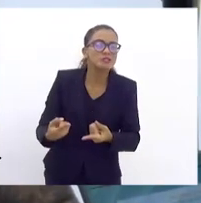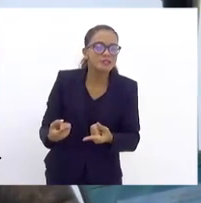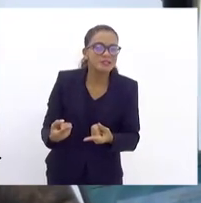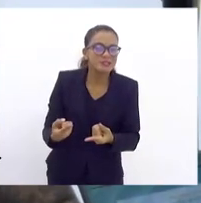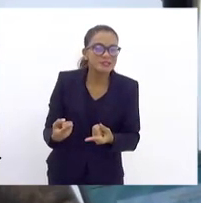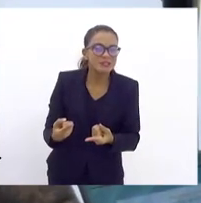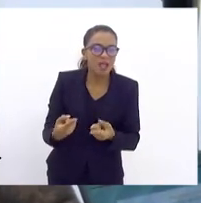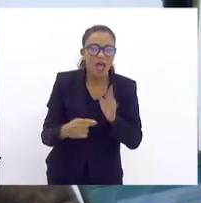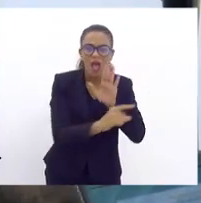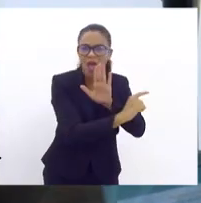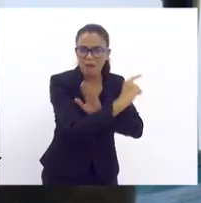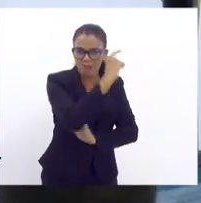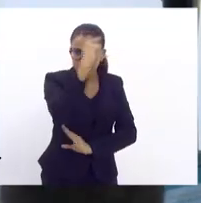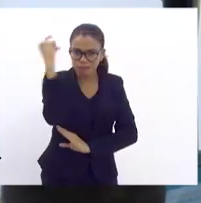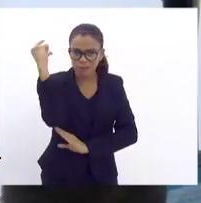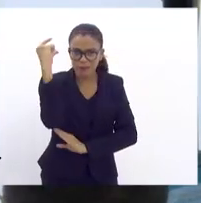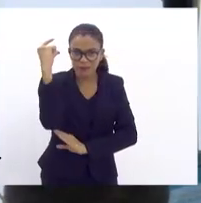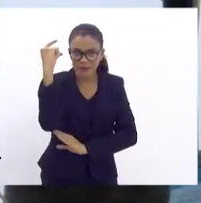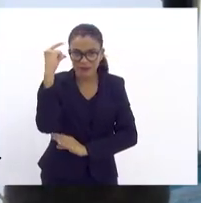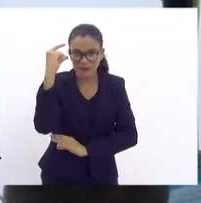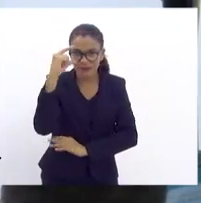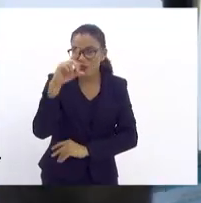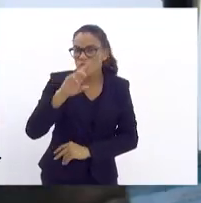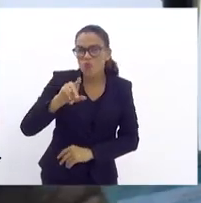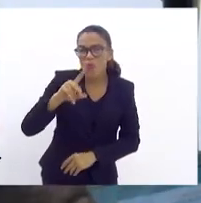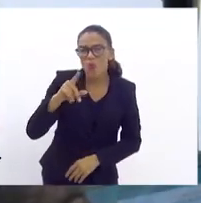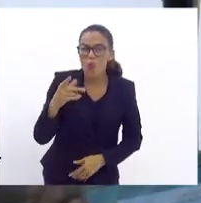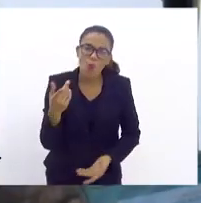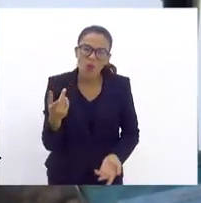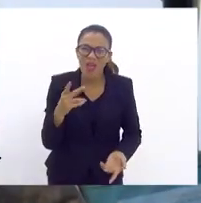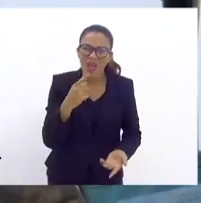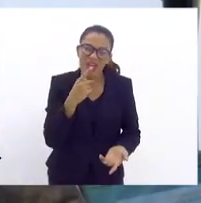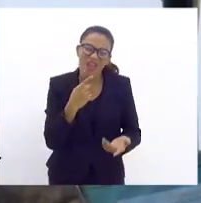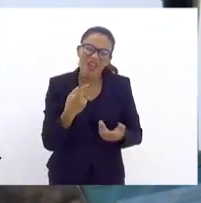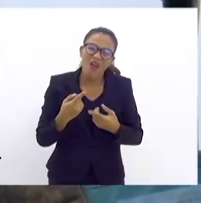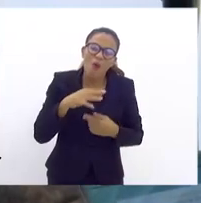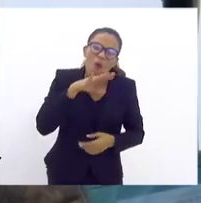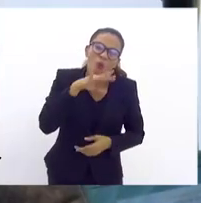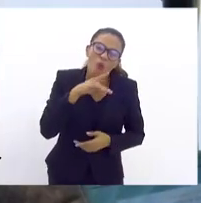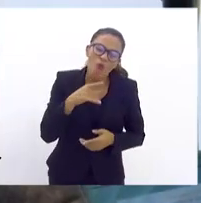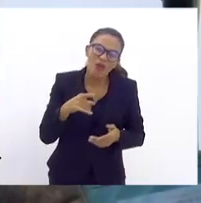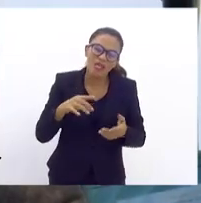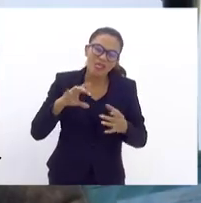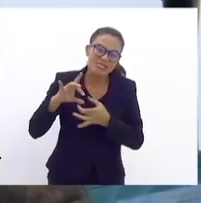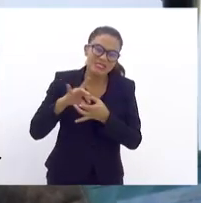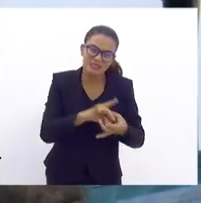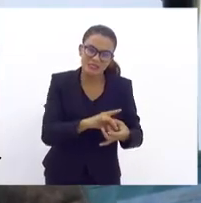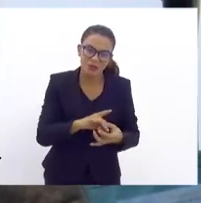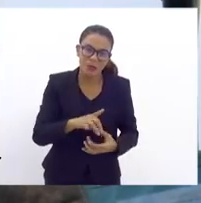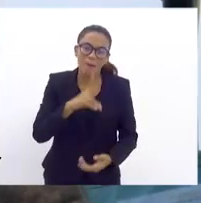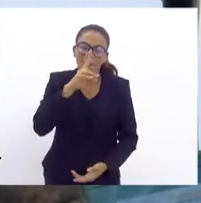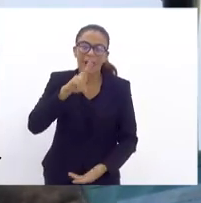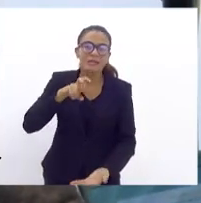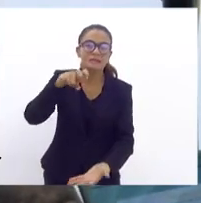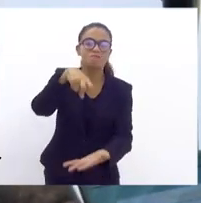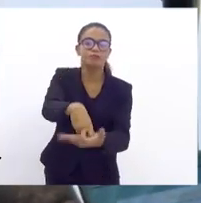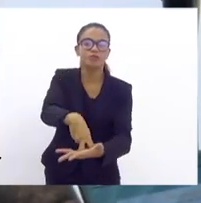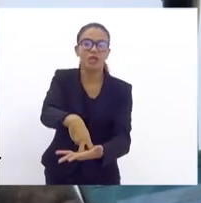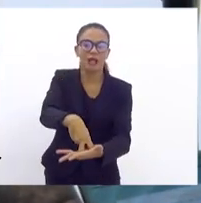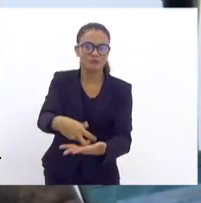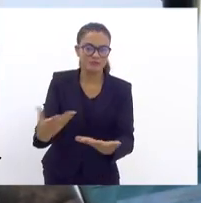rotular o meu filho né rotular o de uma forma pejorativa tá deram a sentença e ela precisa